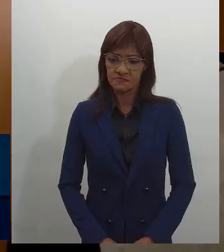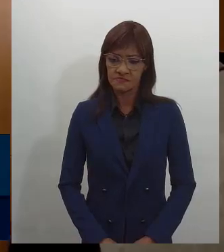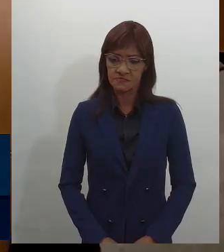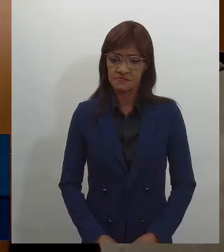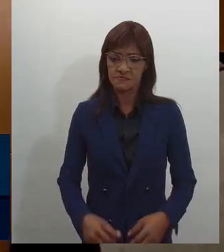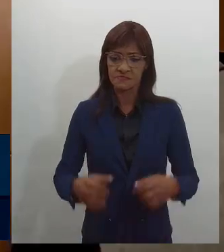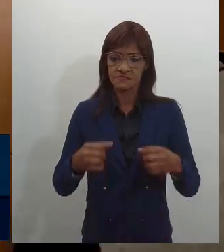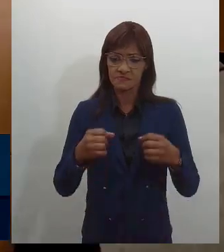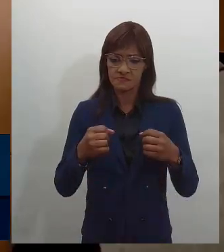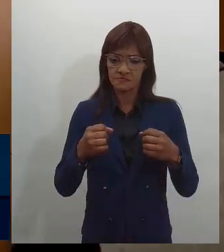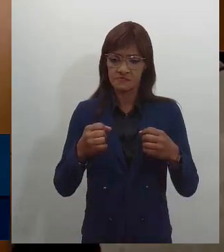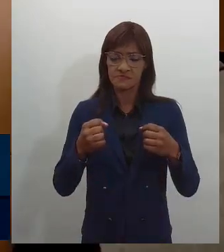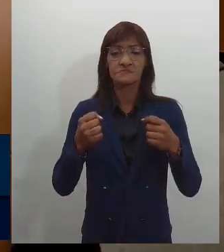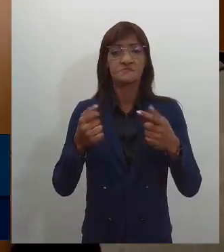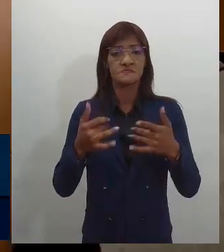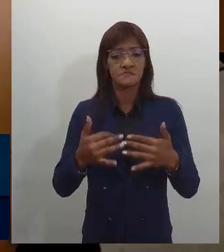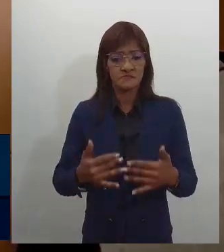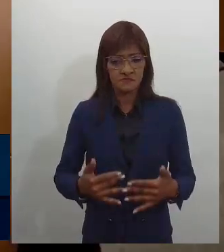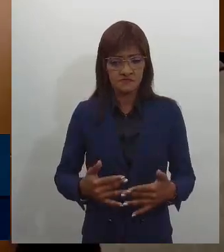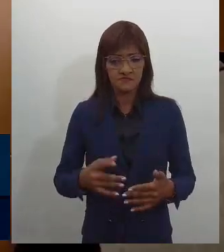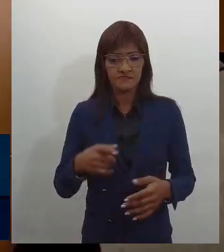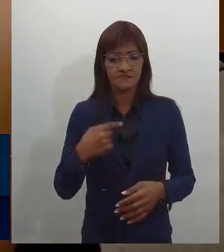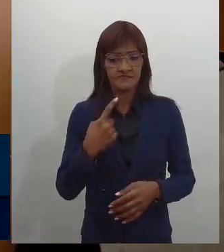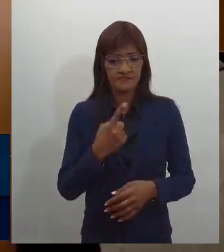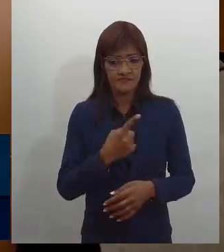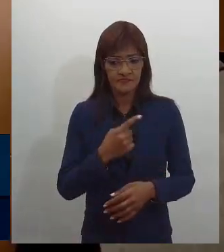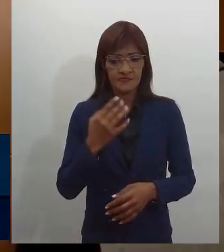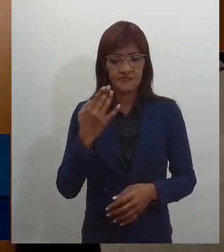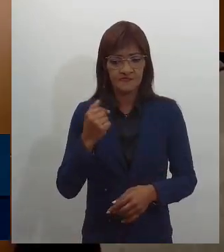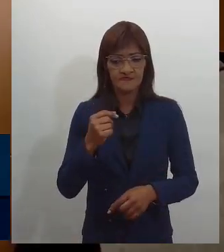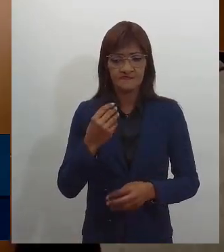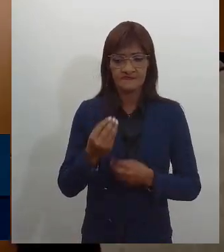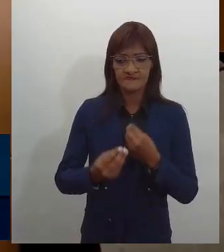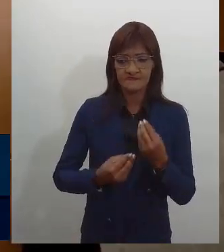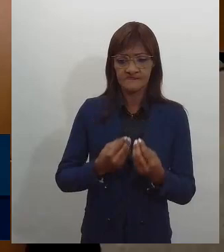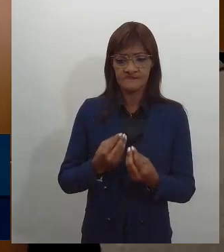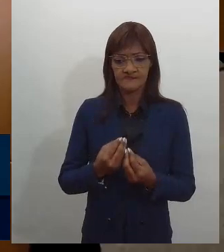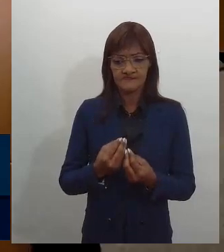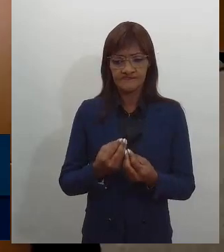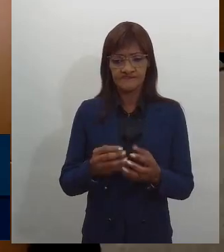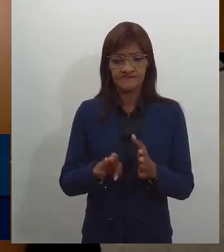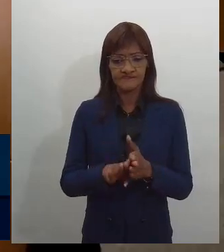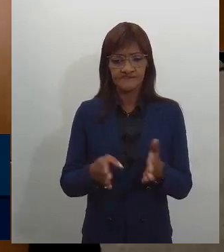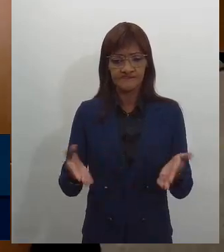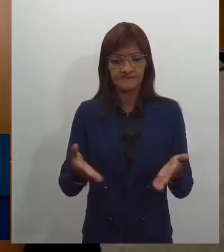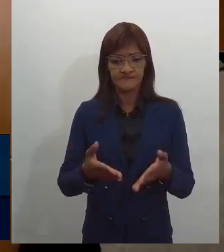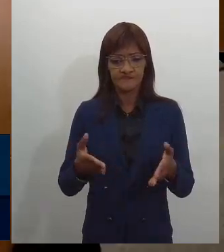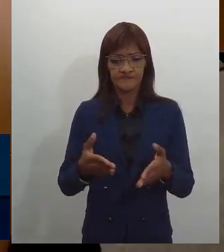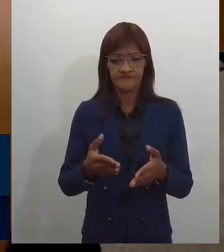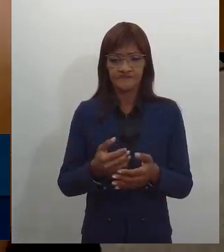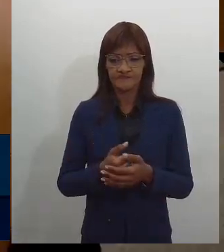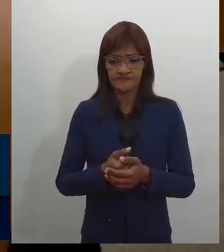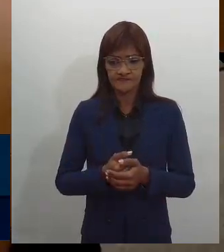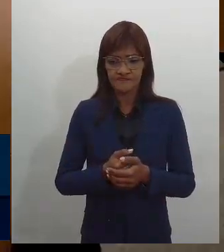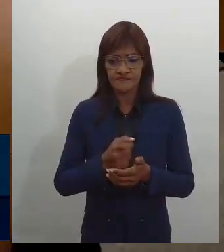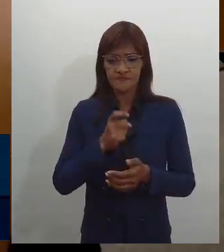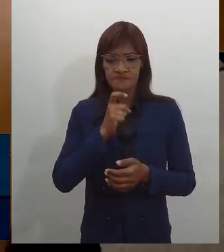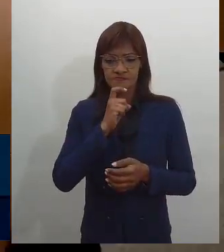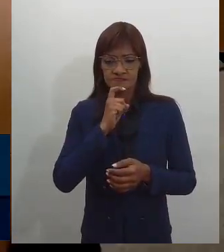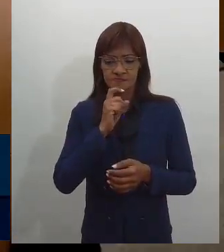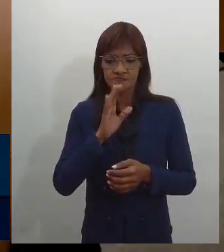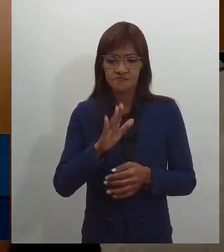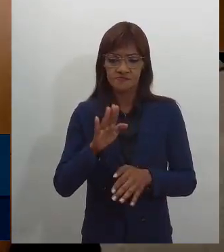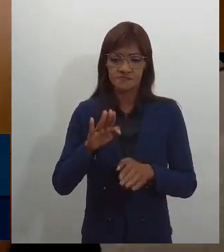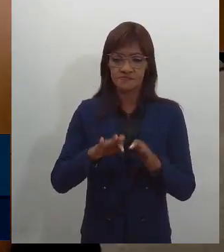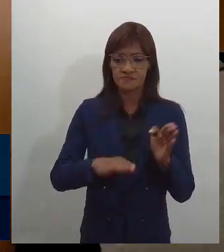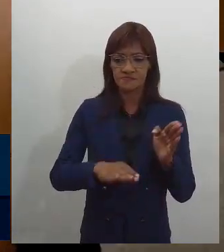como Vossa Excelência falou, que vem chegando agora o verão, com o El Niño, que a gente encontra muitas vezes essa seca, e o